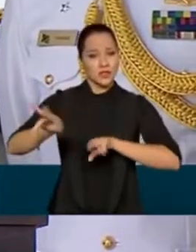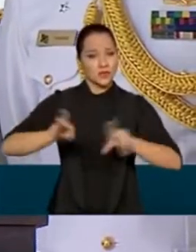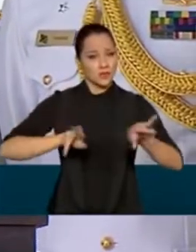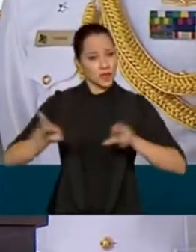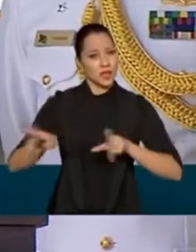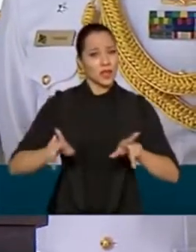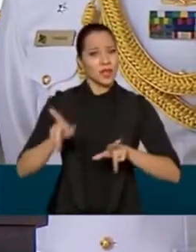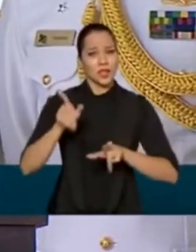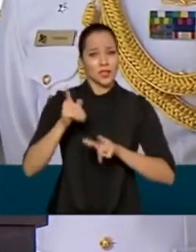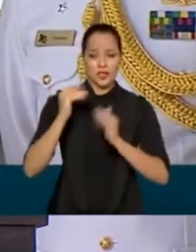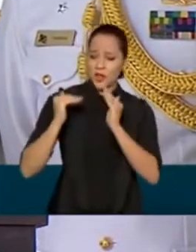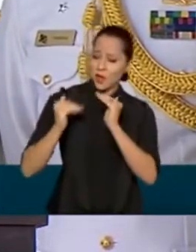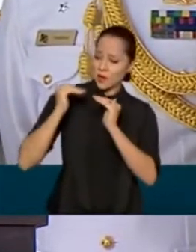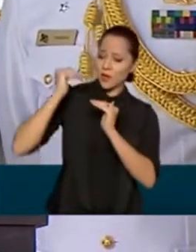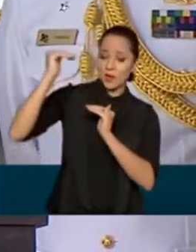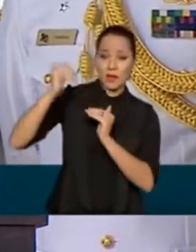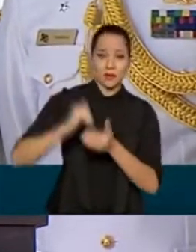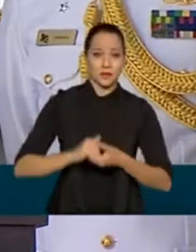praças e servidores civis.